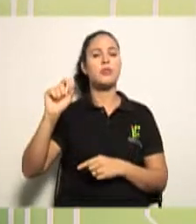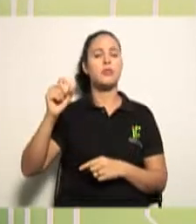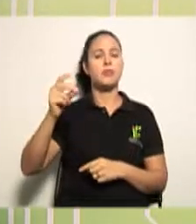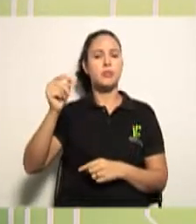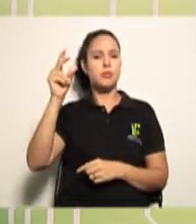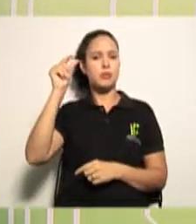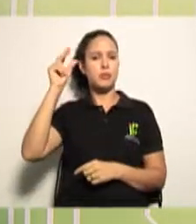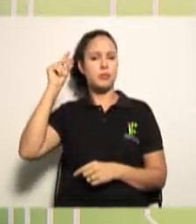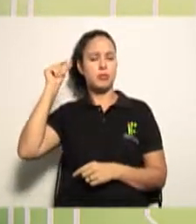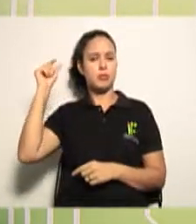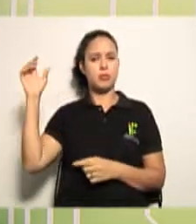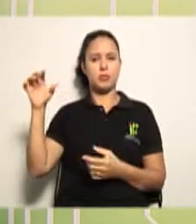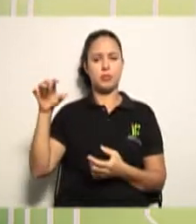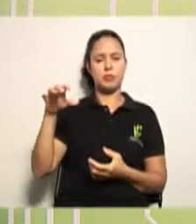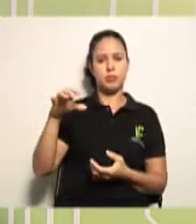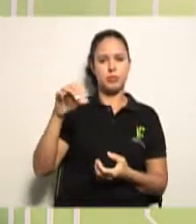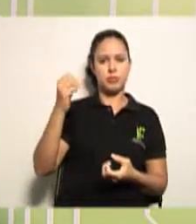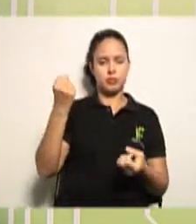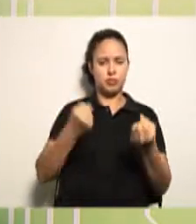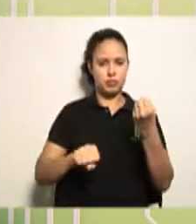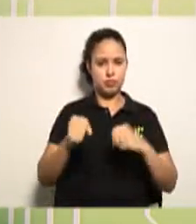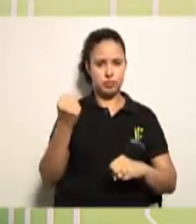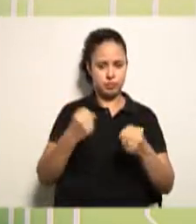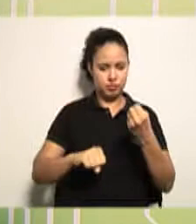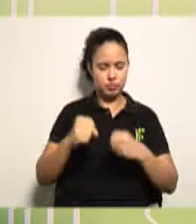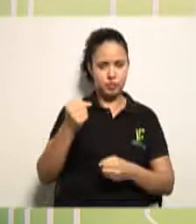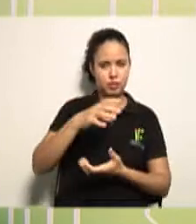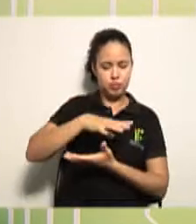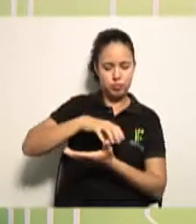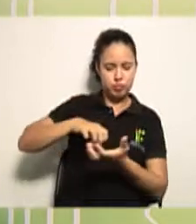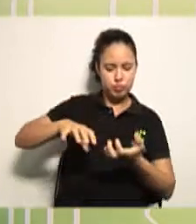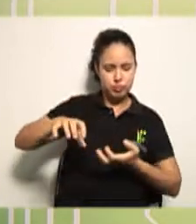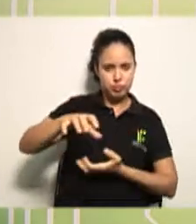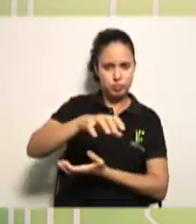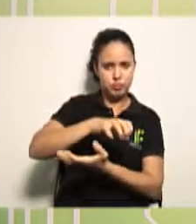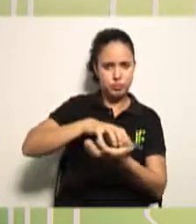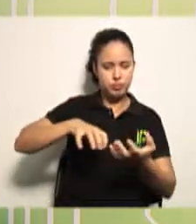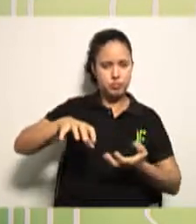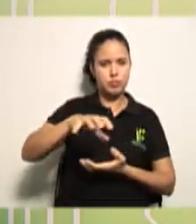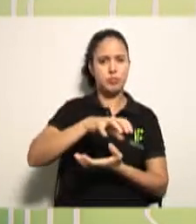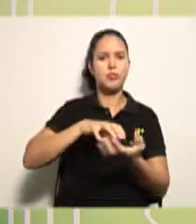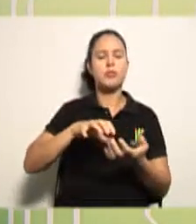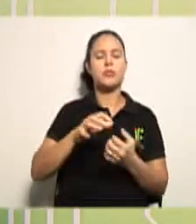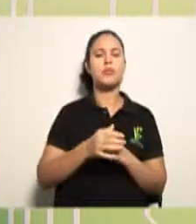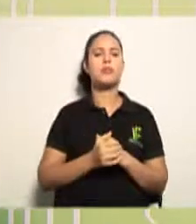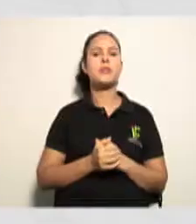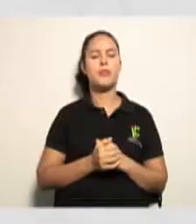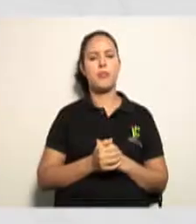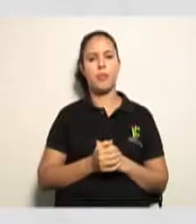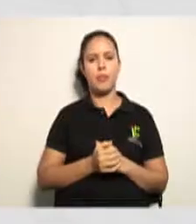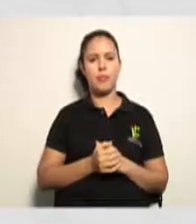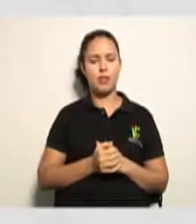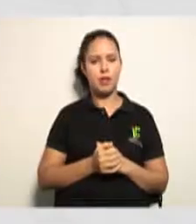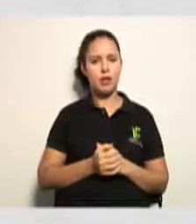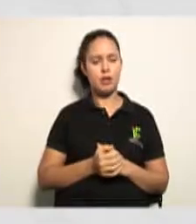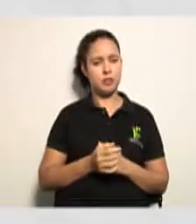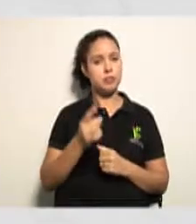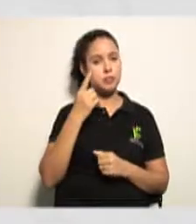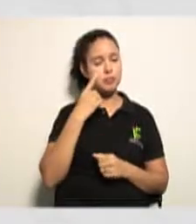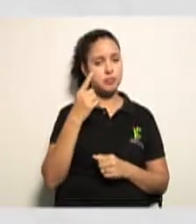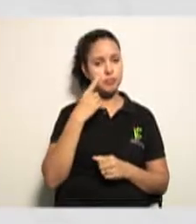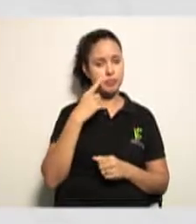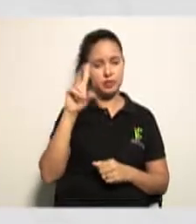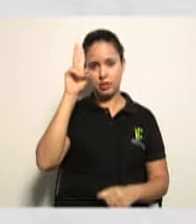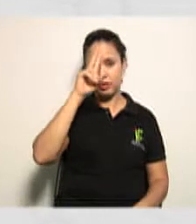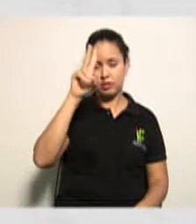sua importância da Revolução Industrial para o nosso dia a dia enquanto gestores. Então, vamos olhar lá para a Revolução